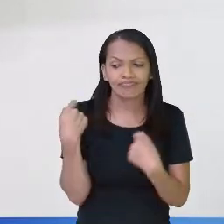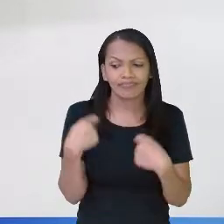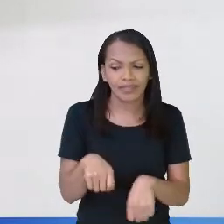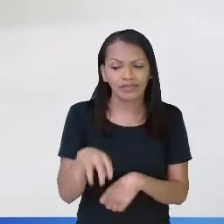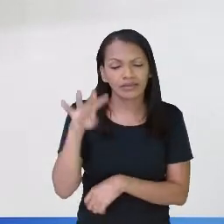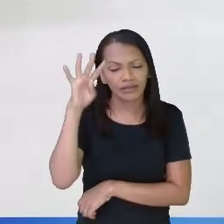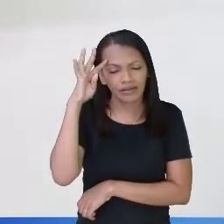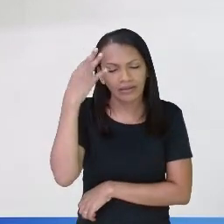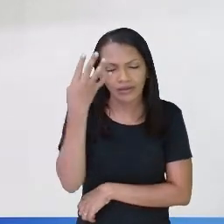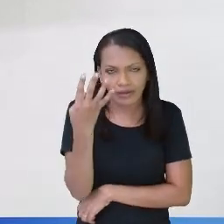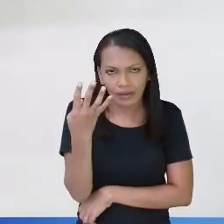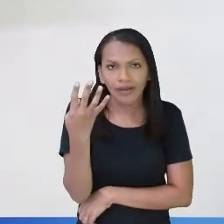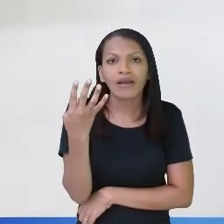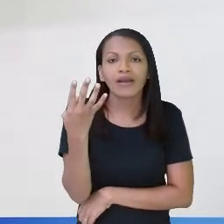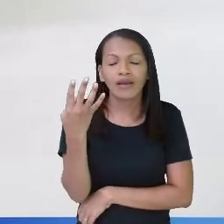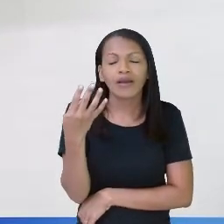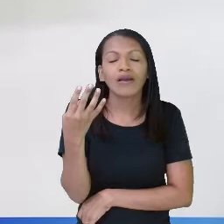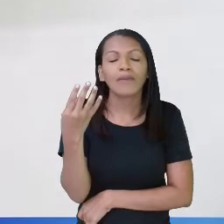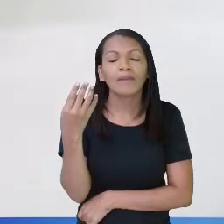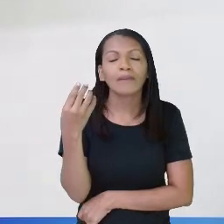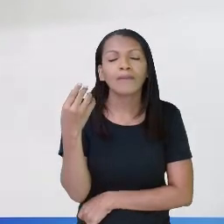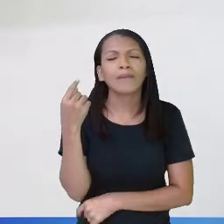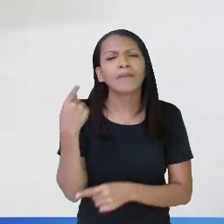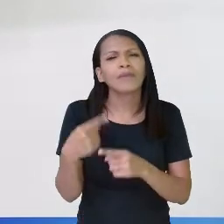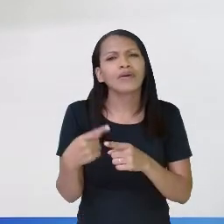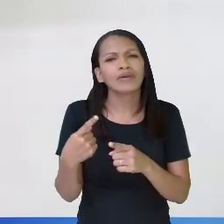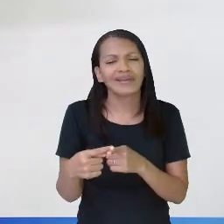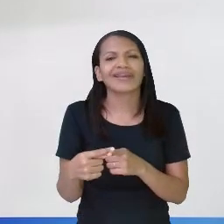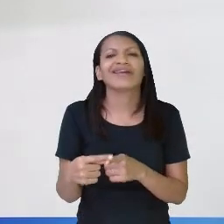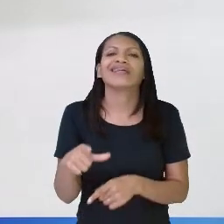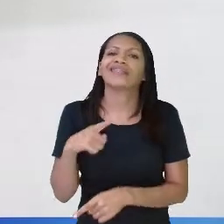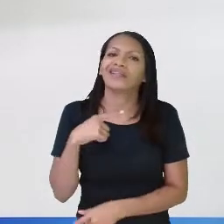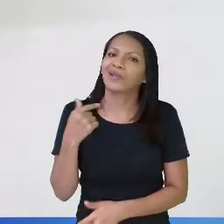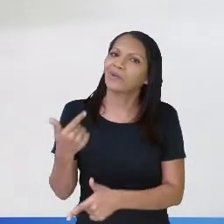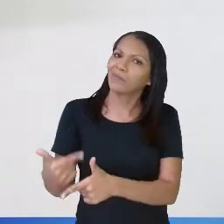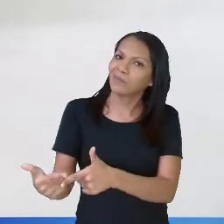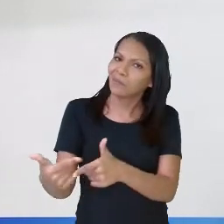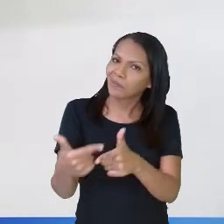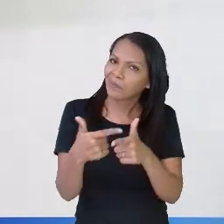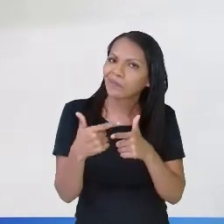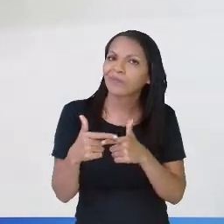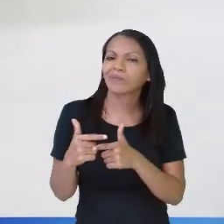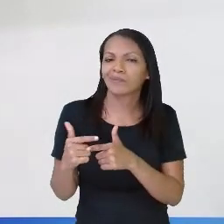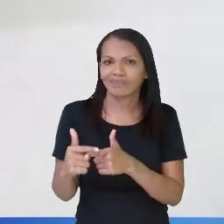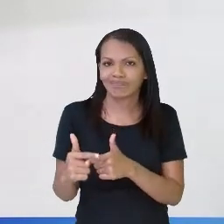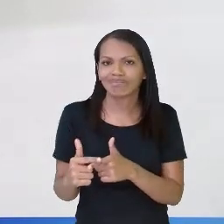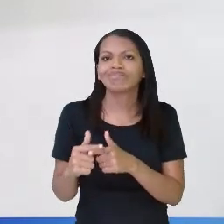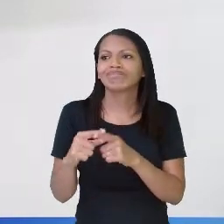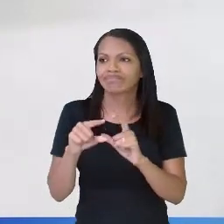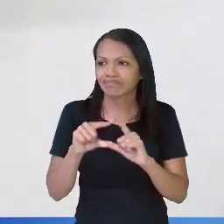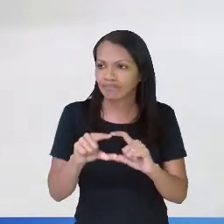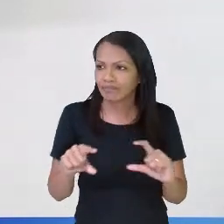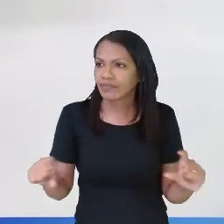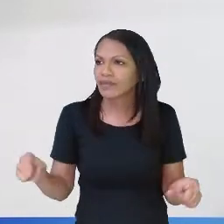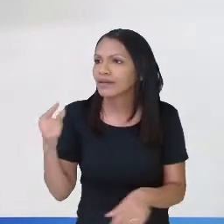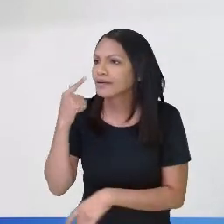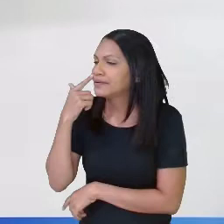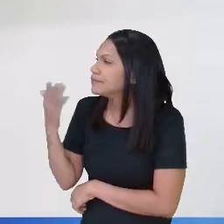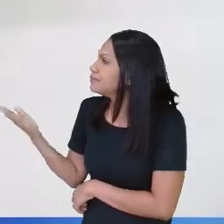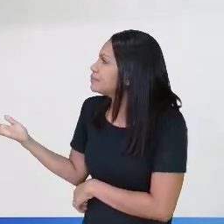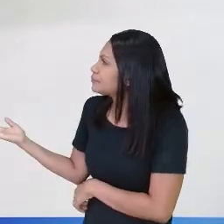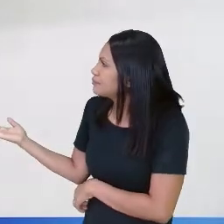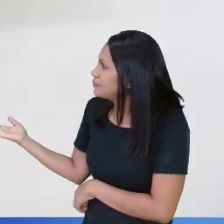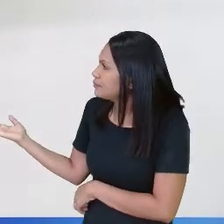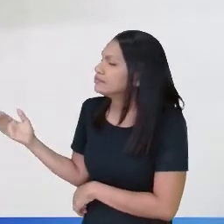um problema. Concordam comigo, quinto ano? E nessa última estrofe, ela diz que problema é esse. Quando chega